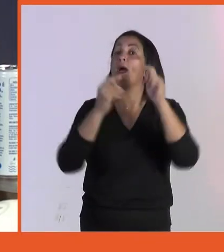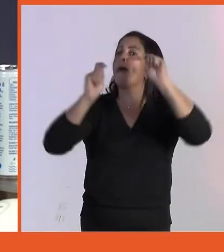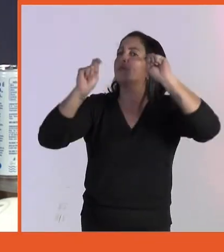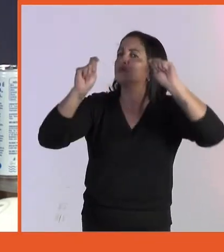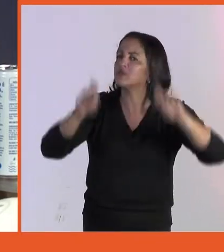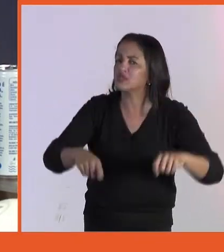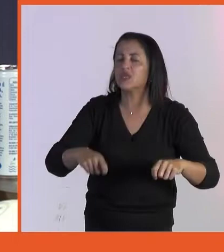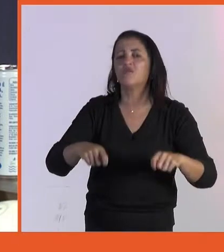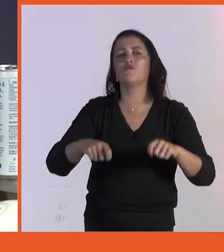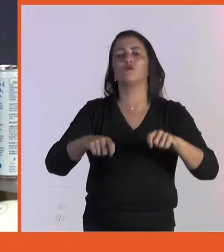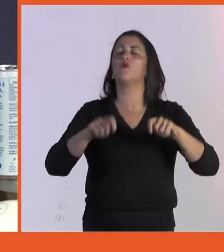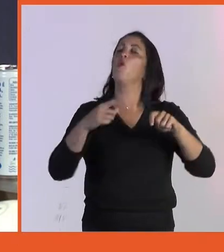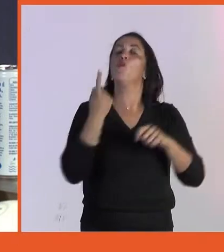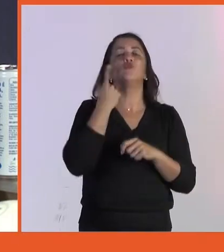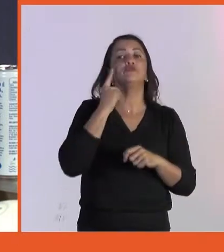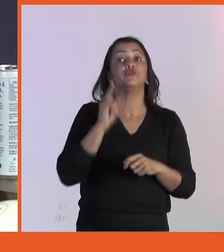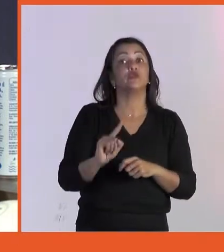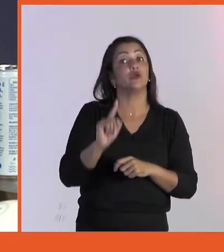que vai, no fim do dia,